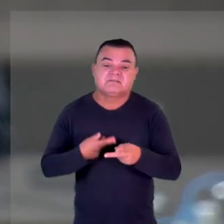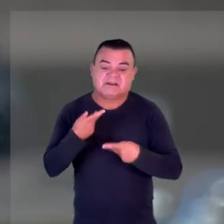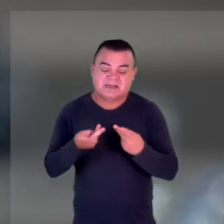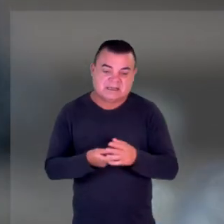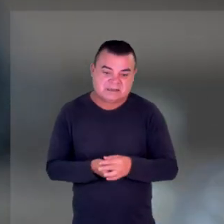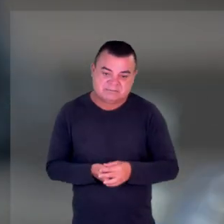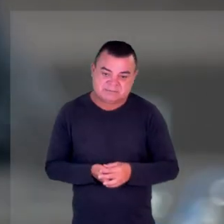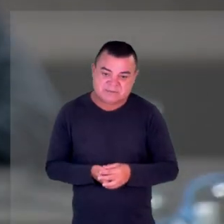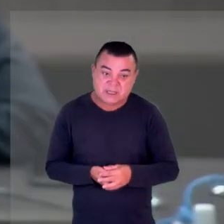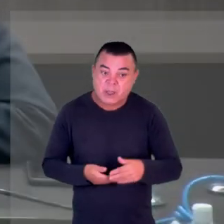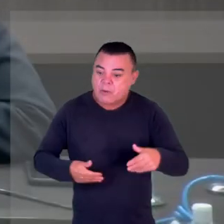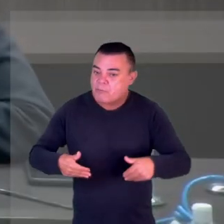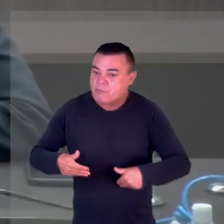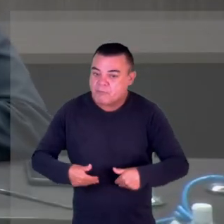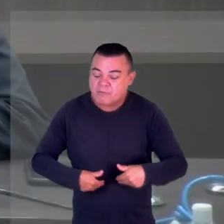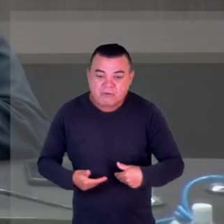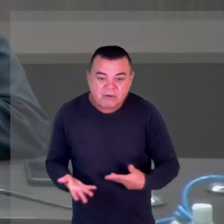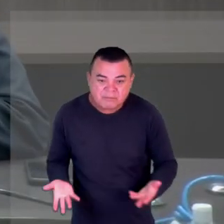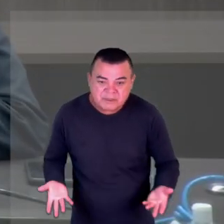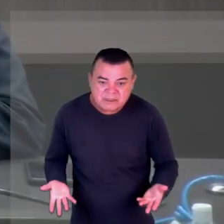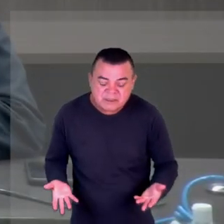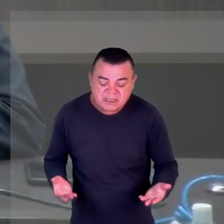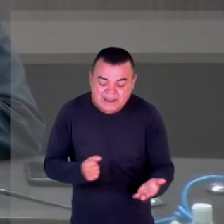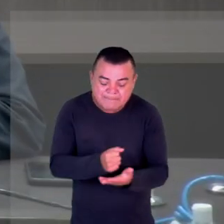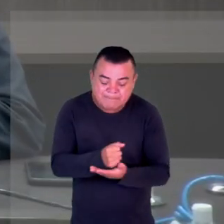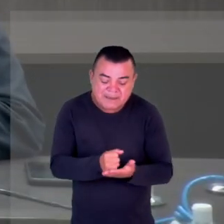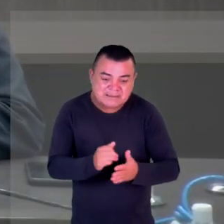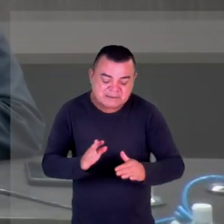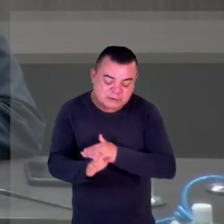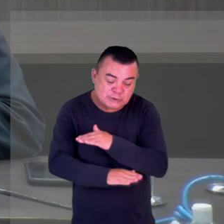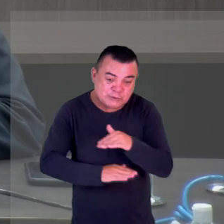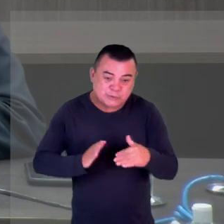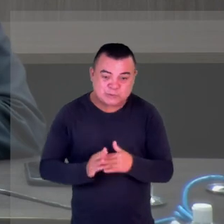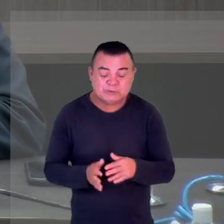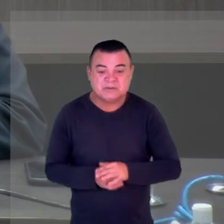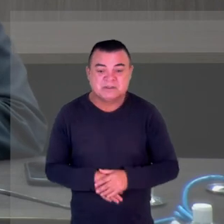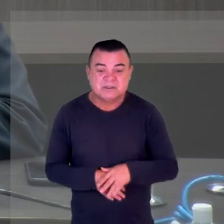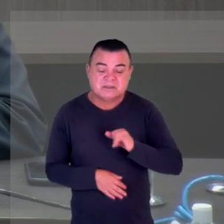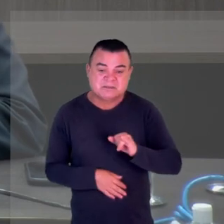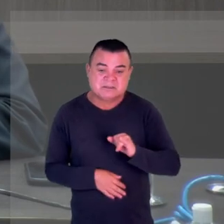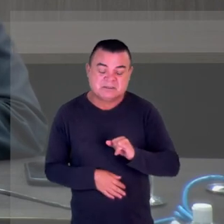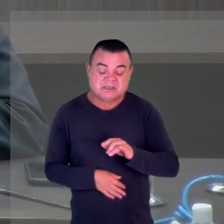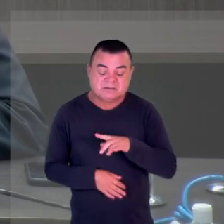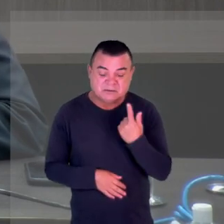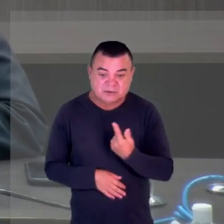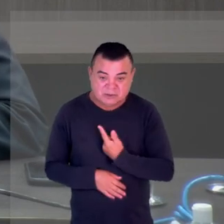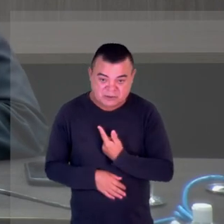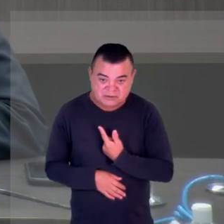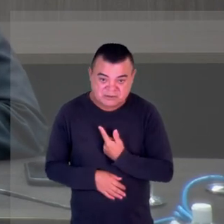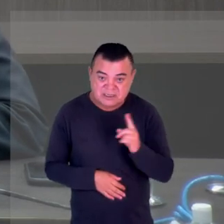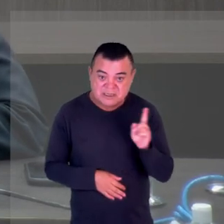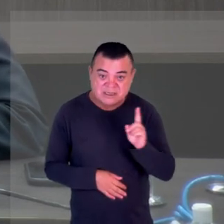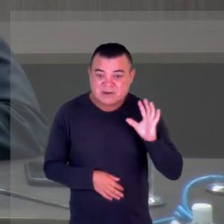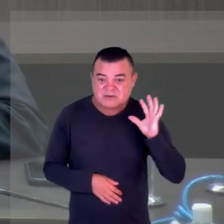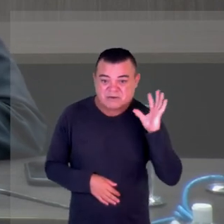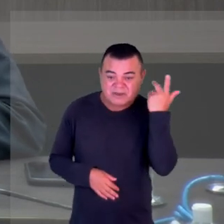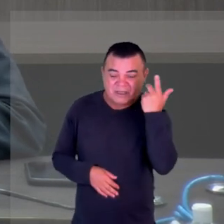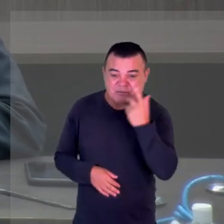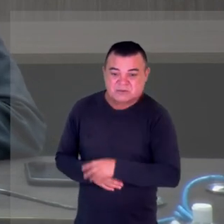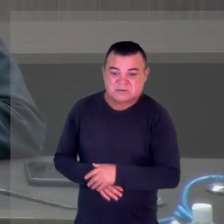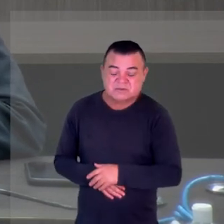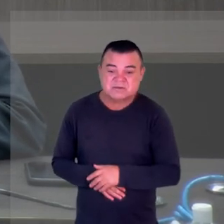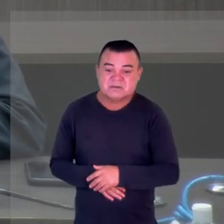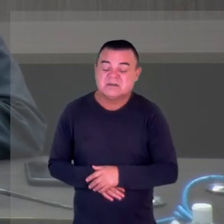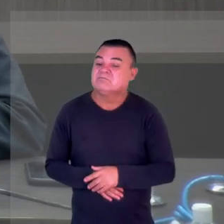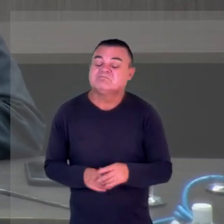fome é a base de tudo se nós não resolvermos o problema da Fome nós não vamos resolver criminalidade Segurança Pública